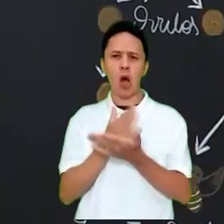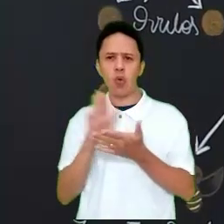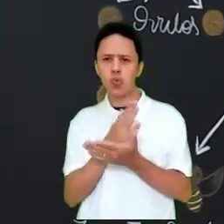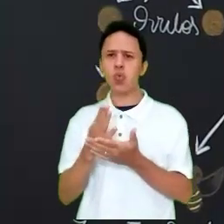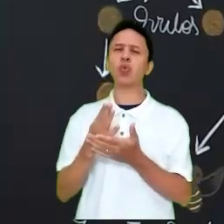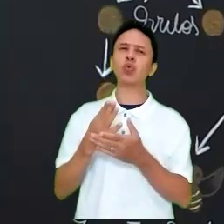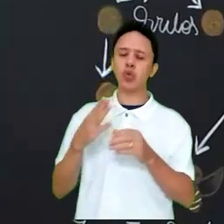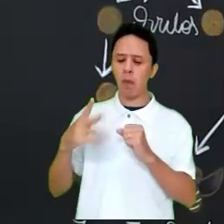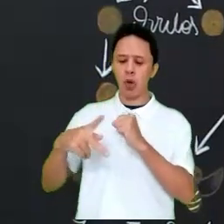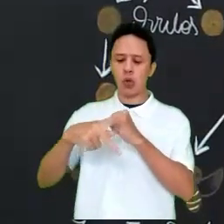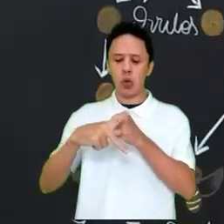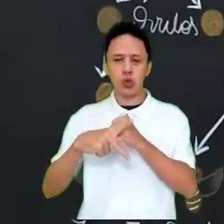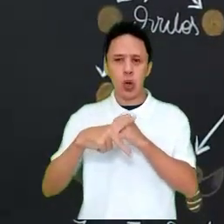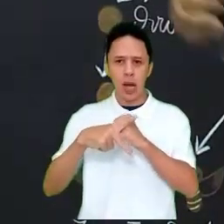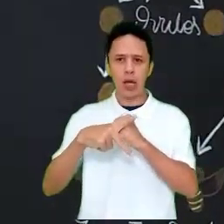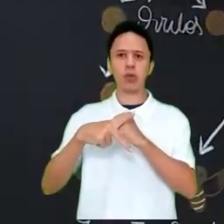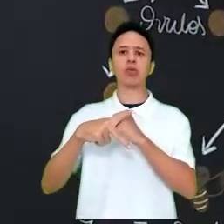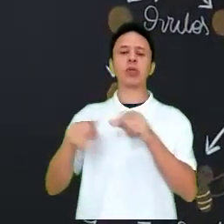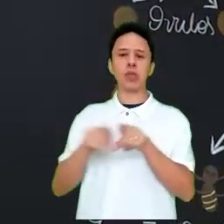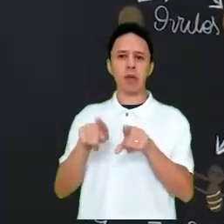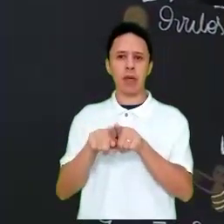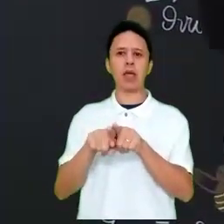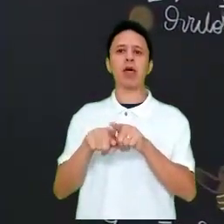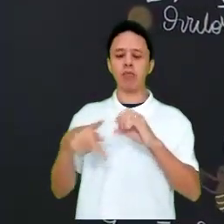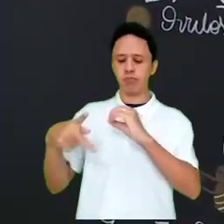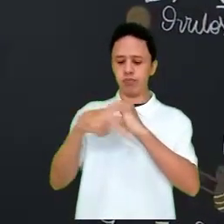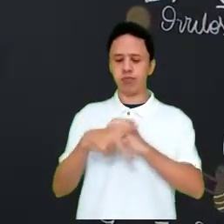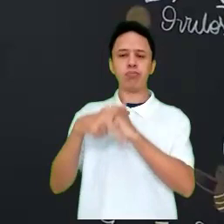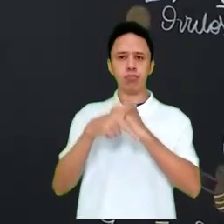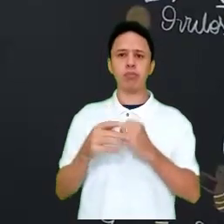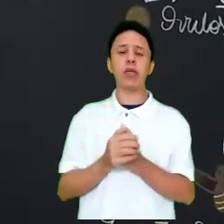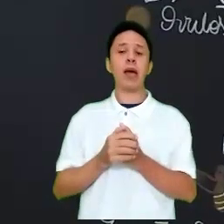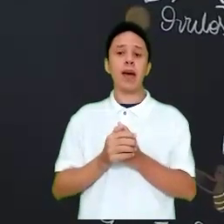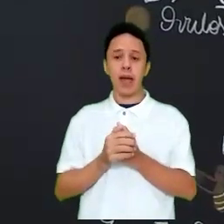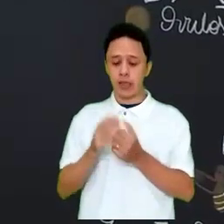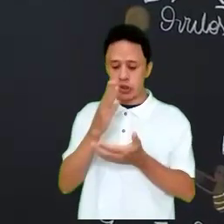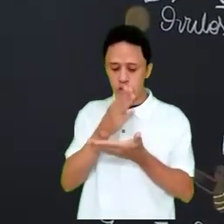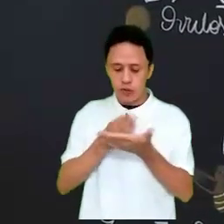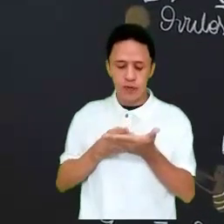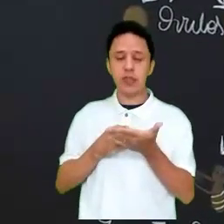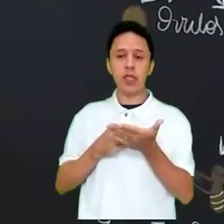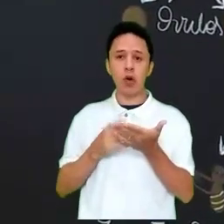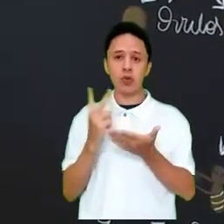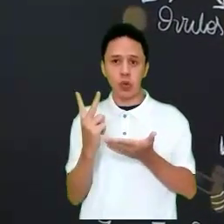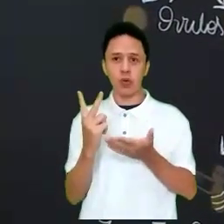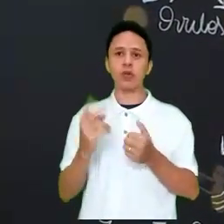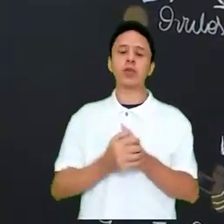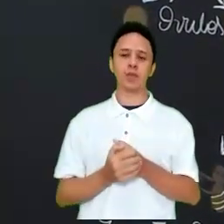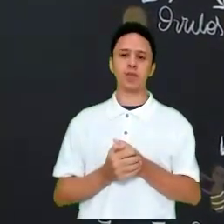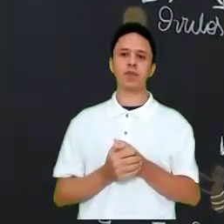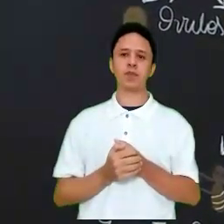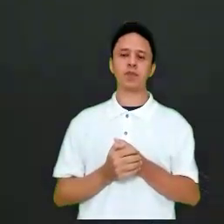alguns protozoários, então aí os unicelulares se aproveitam bastante dessa modalidade, que é a bipartição, ou divisão binária,